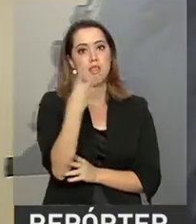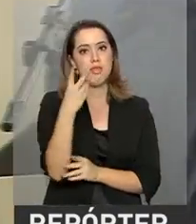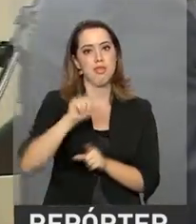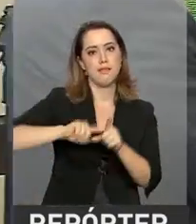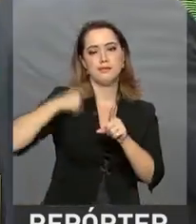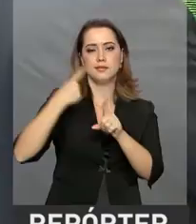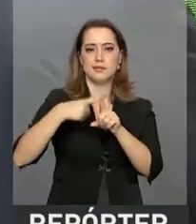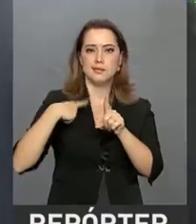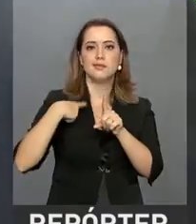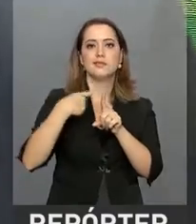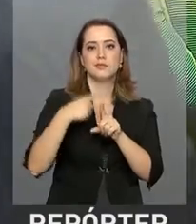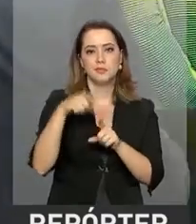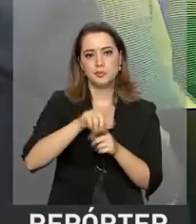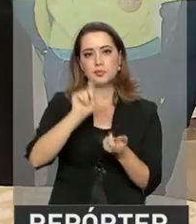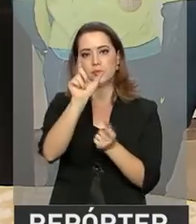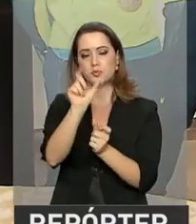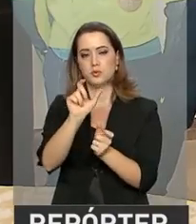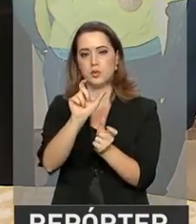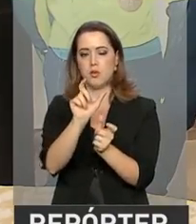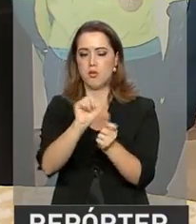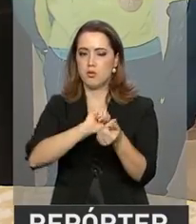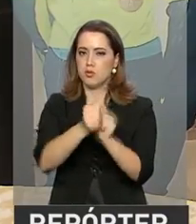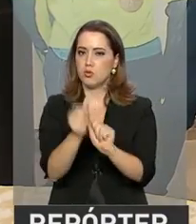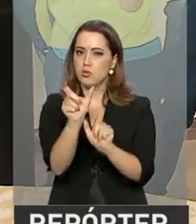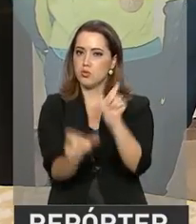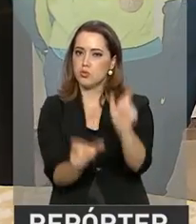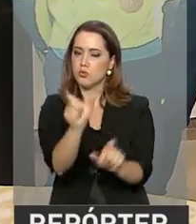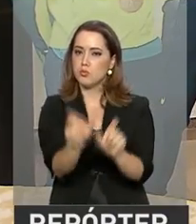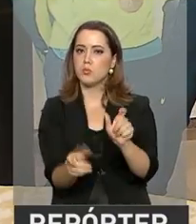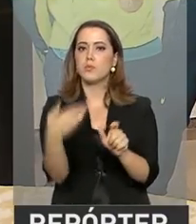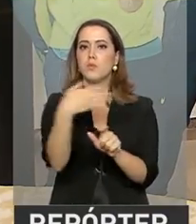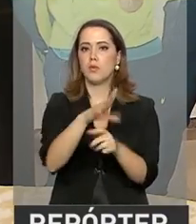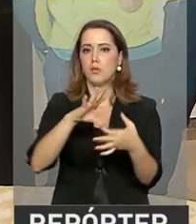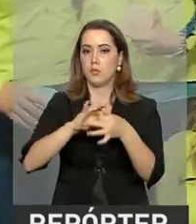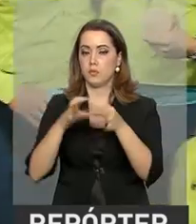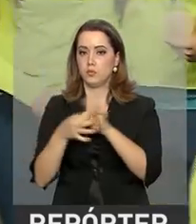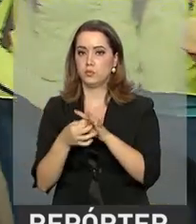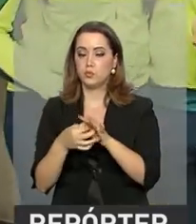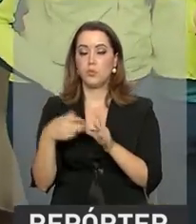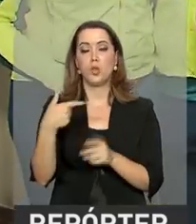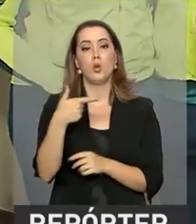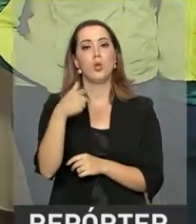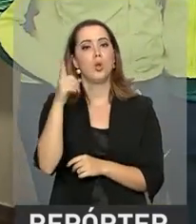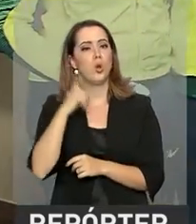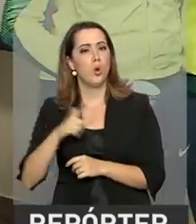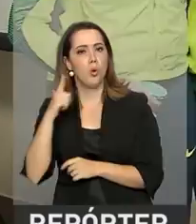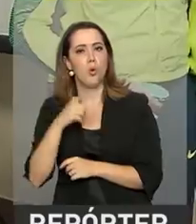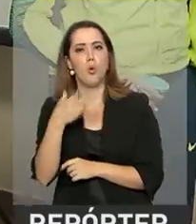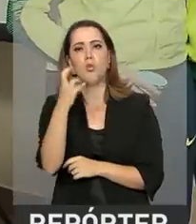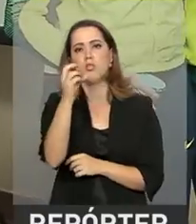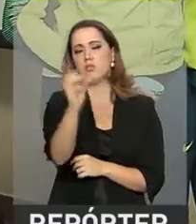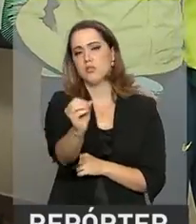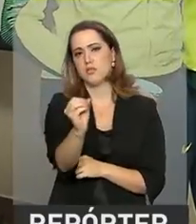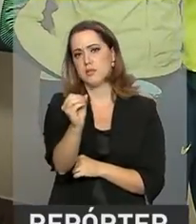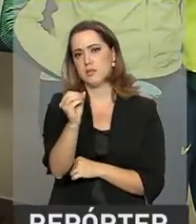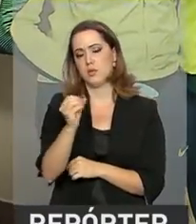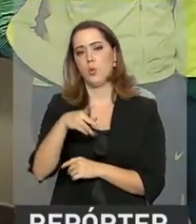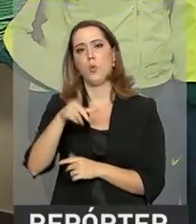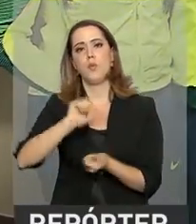dos militares nos jogos olímpicos em londres era um pouco mais de 50 atletas já no rio 30% dos competidores